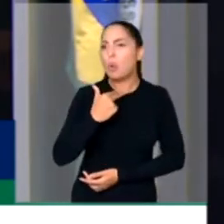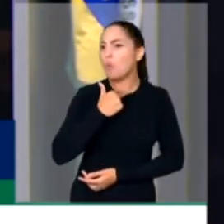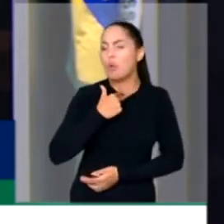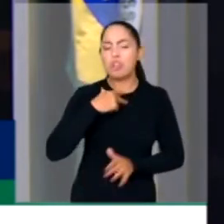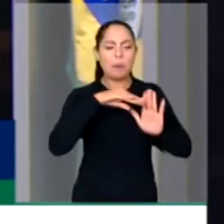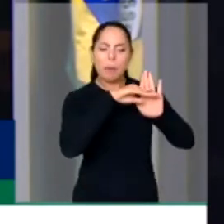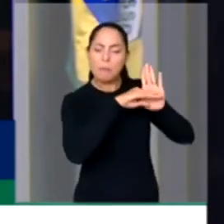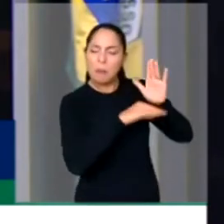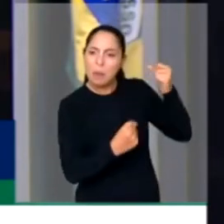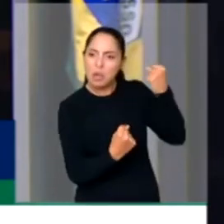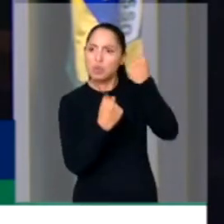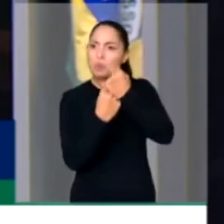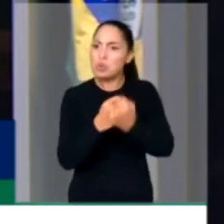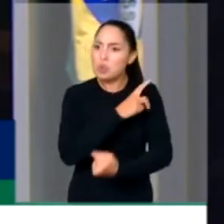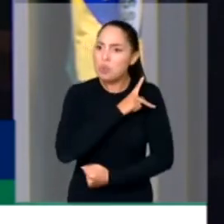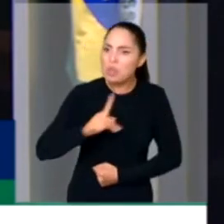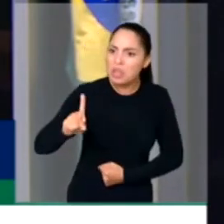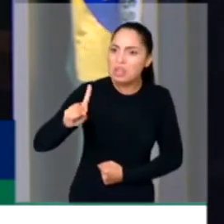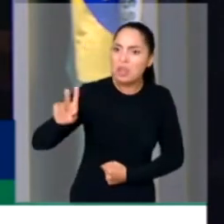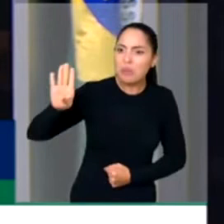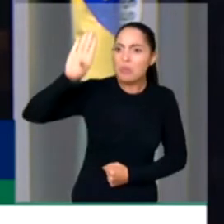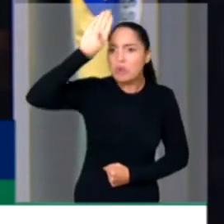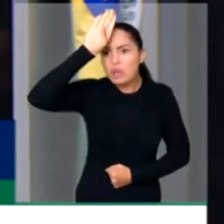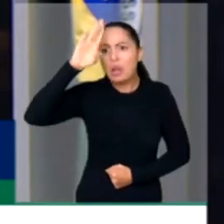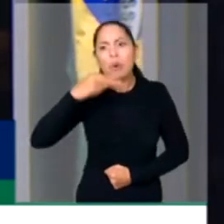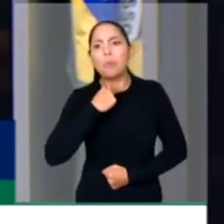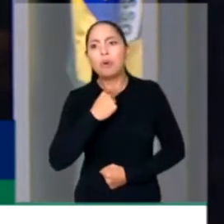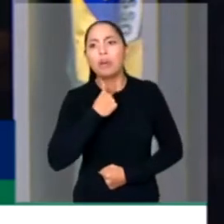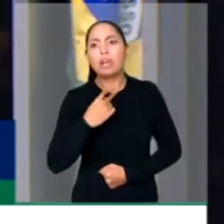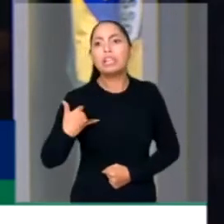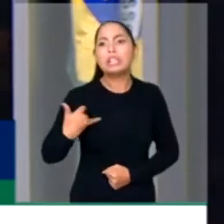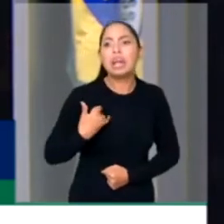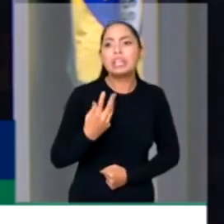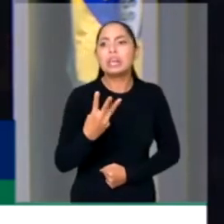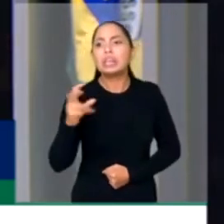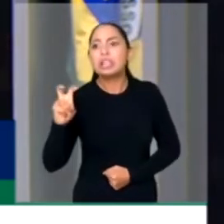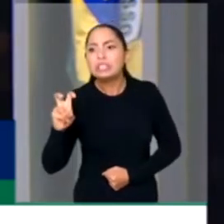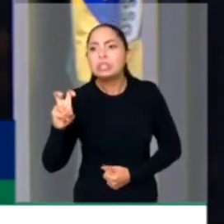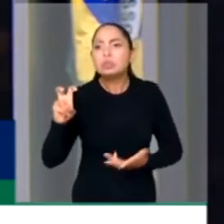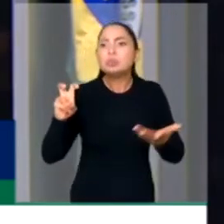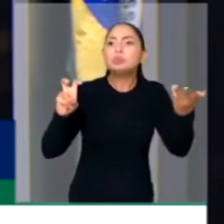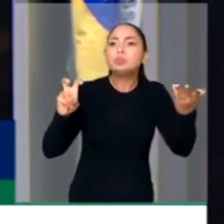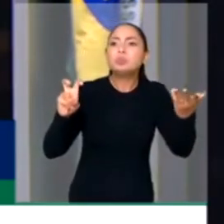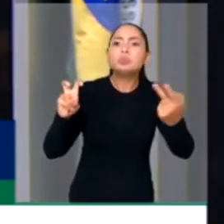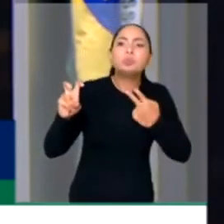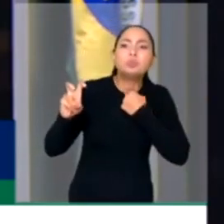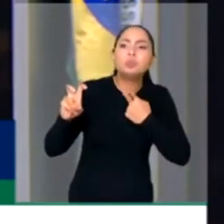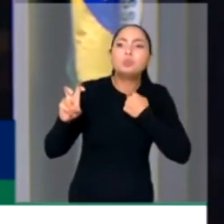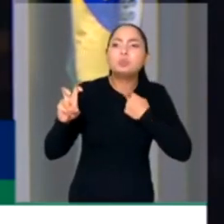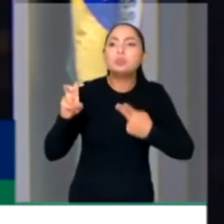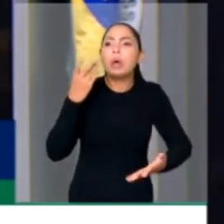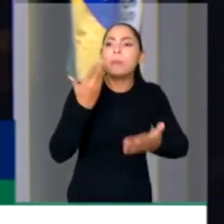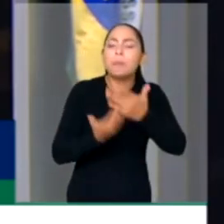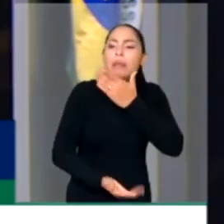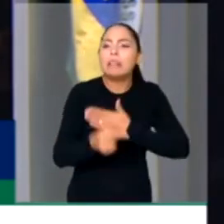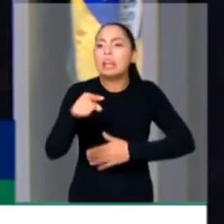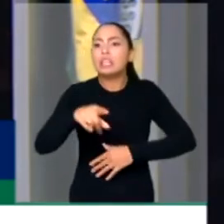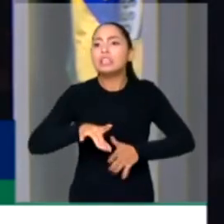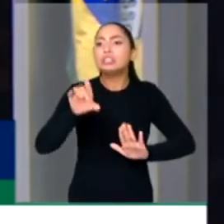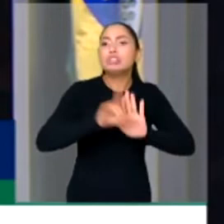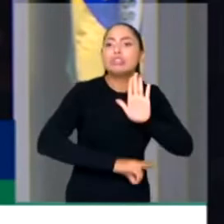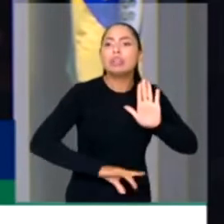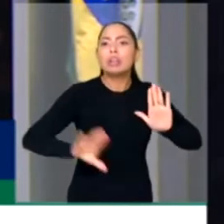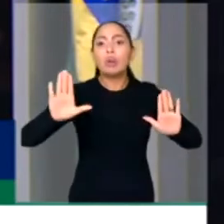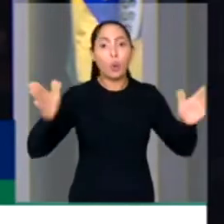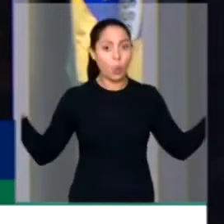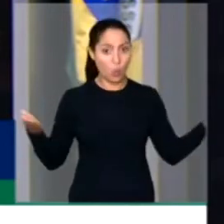linha sucessória da presidência da República por não ter 35 anos e que a casa não poderia perder essa prerrogativa,